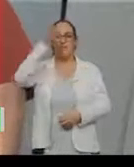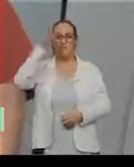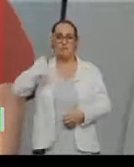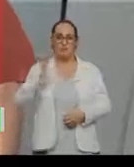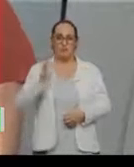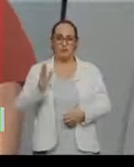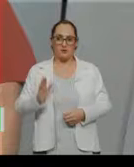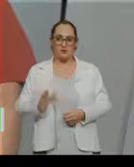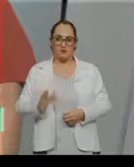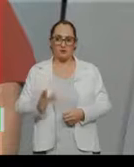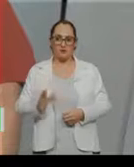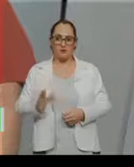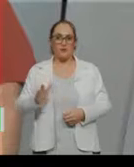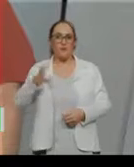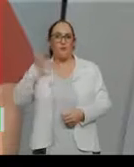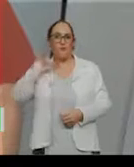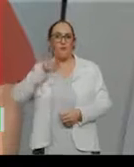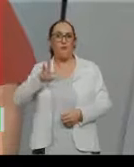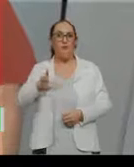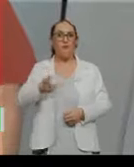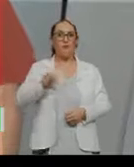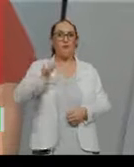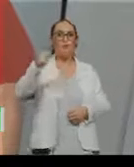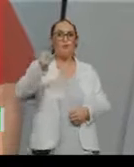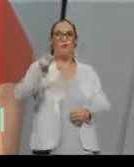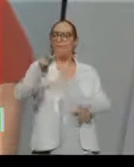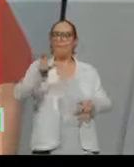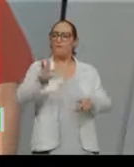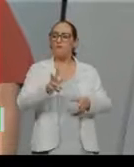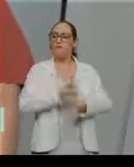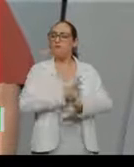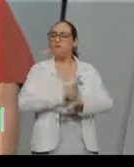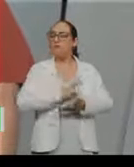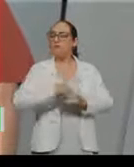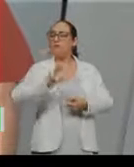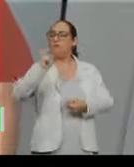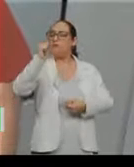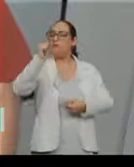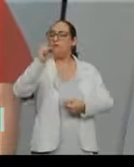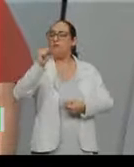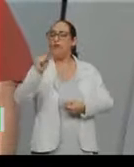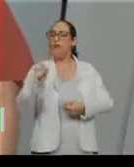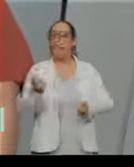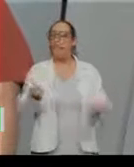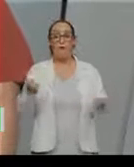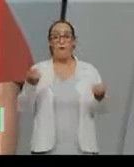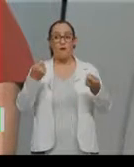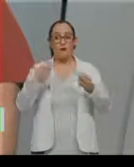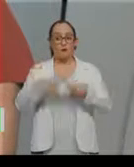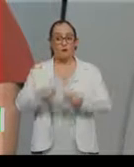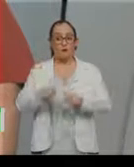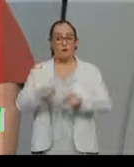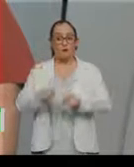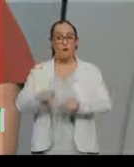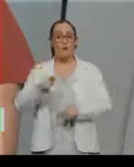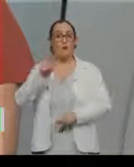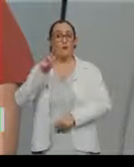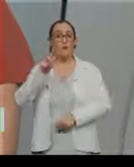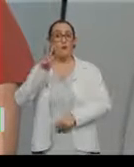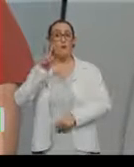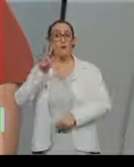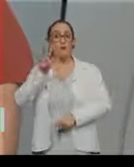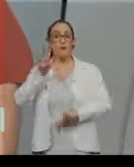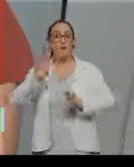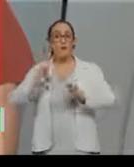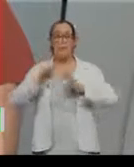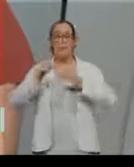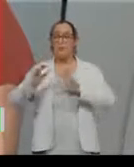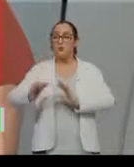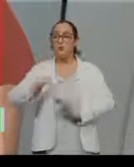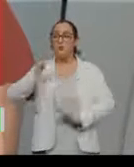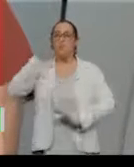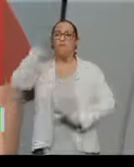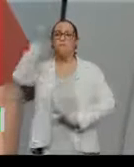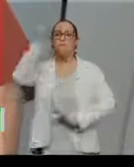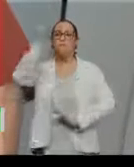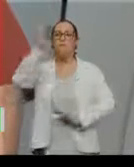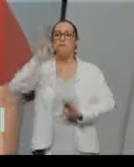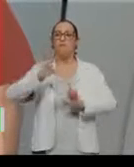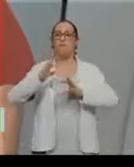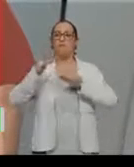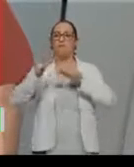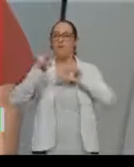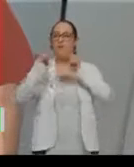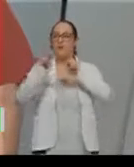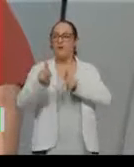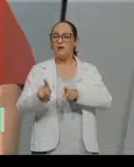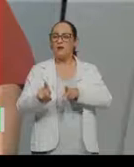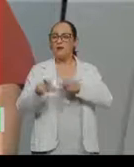Uma vitória possível, uma vitória simbólica possível de Vargas sobre todos aqueles que estavam, de certa forma,